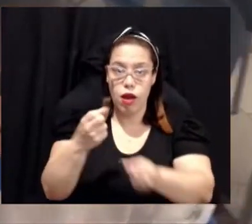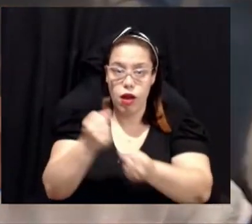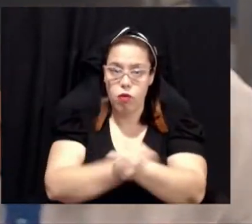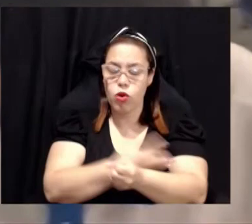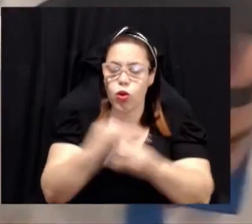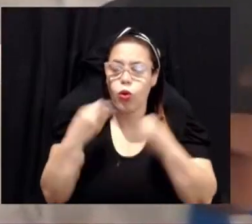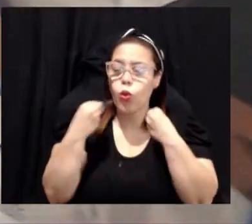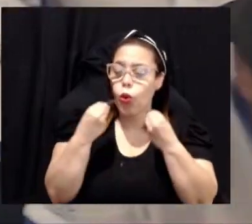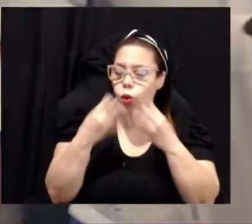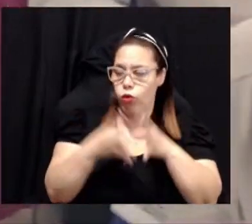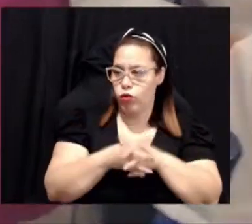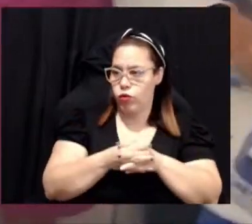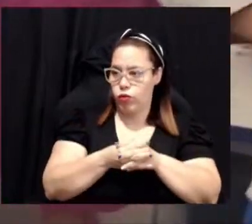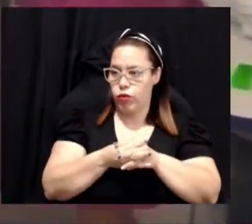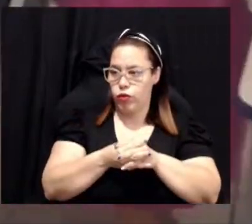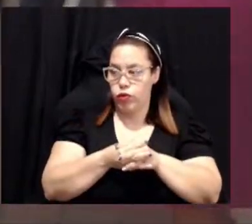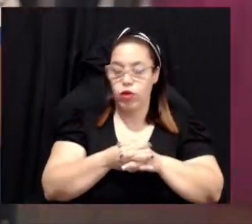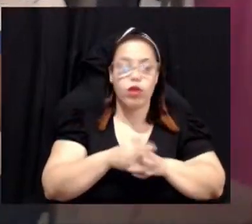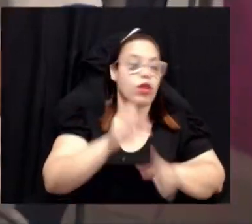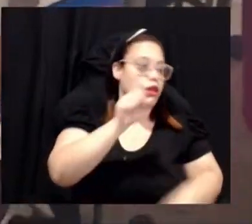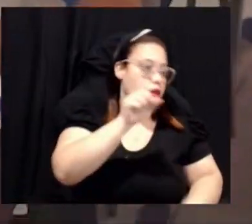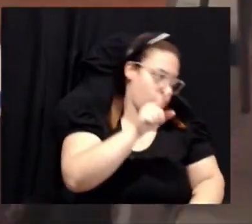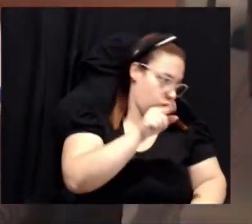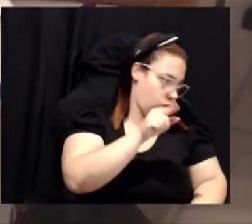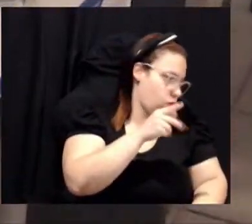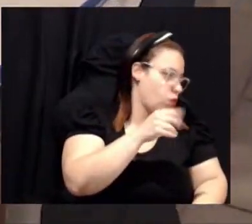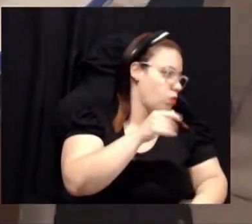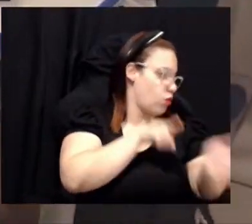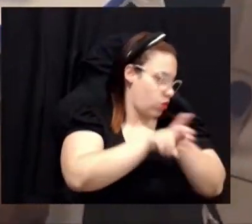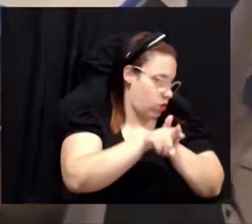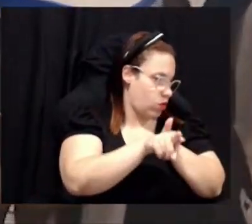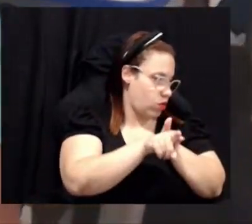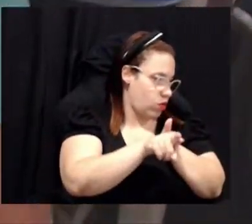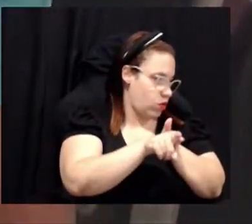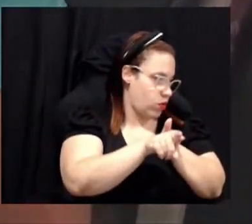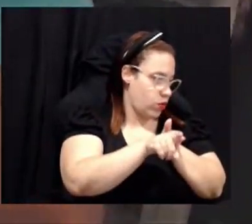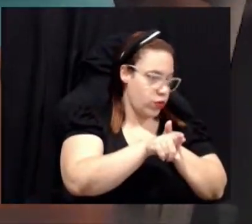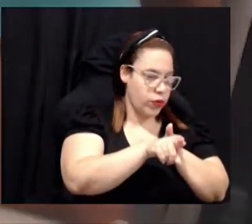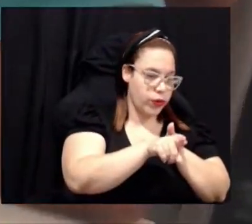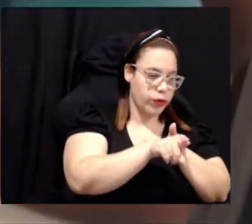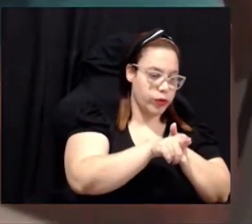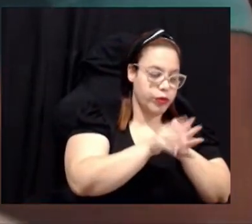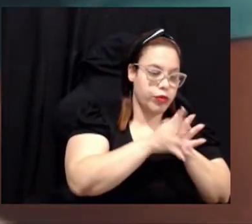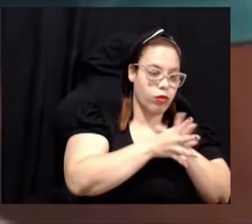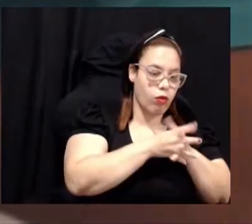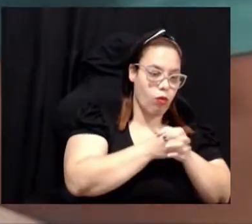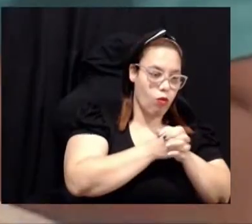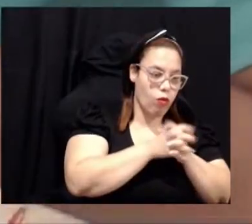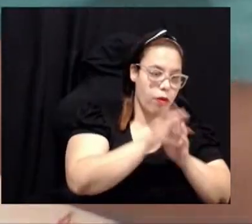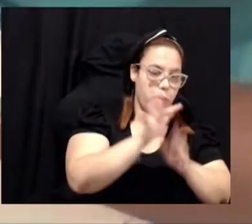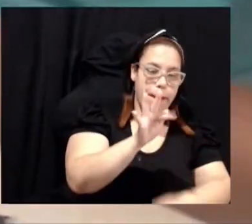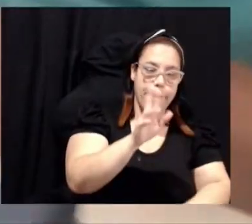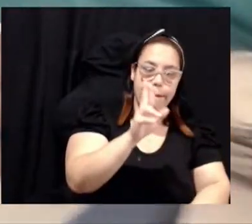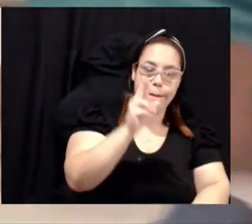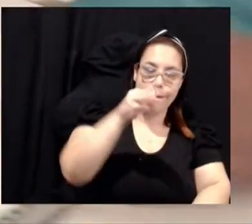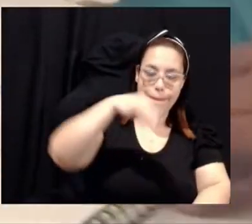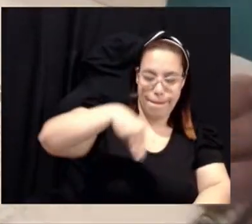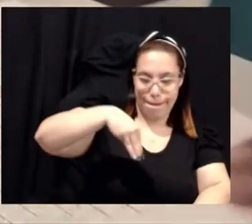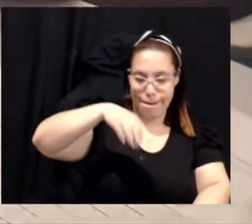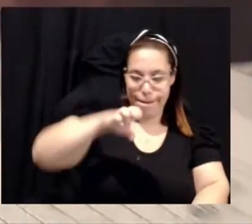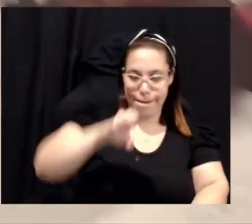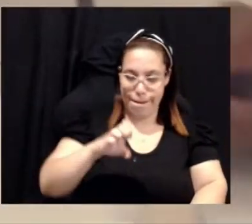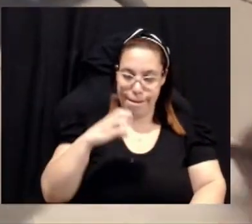funcionar? Excelente pergunta essa sua, que a FUMEC ela oferece a formação